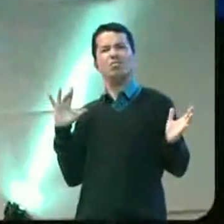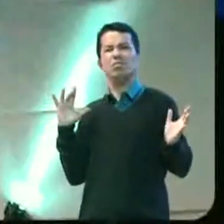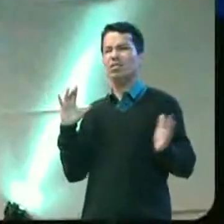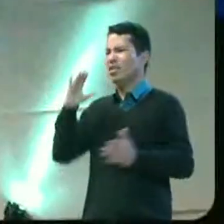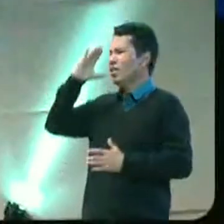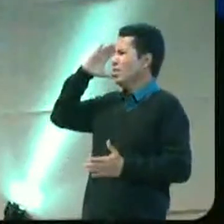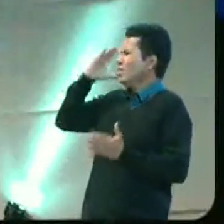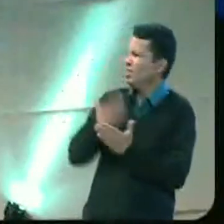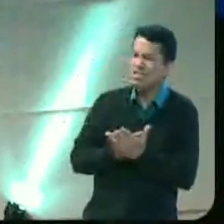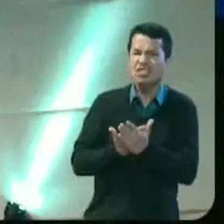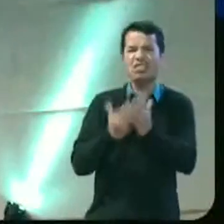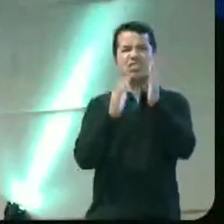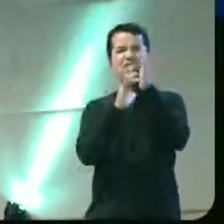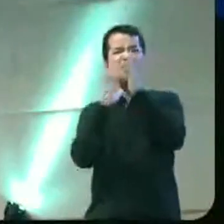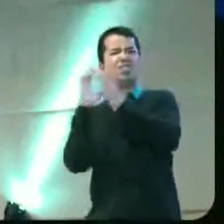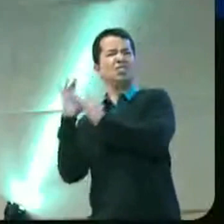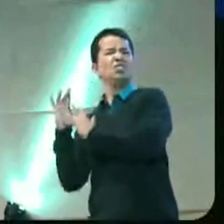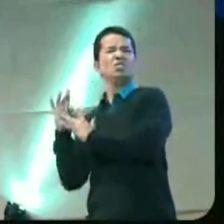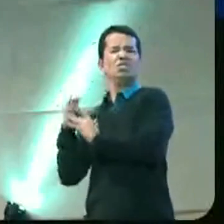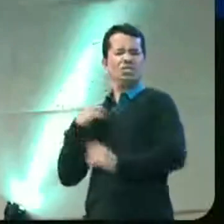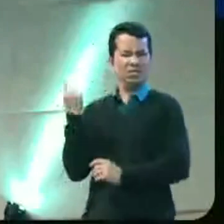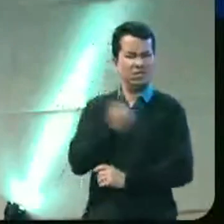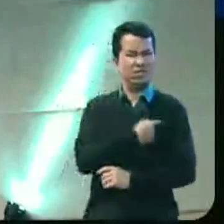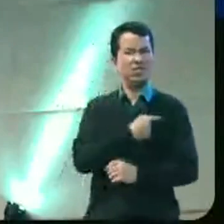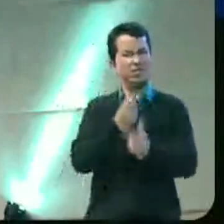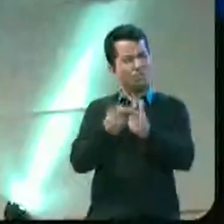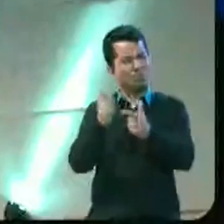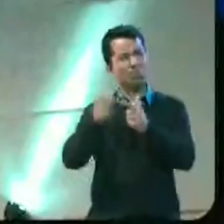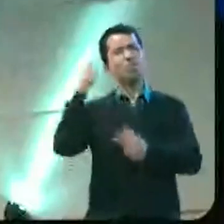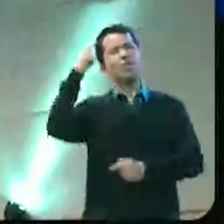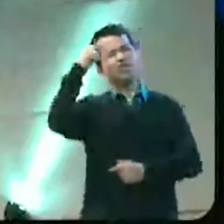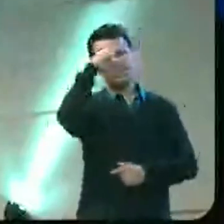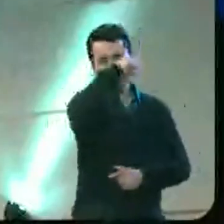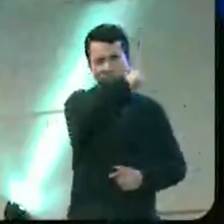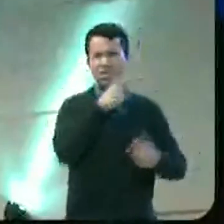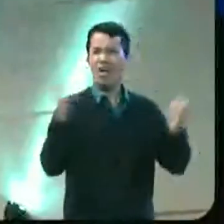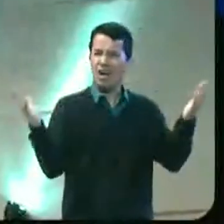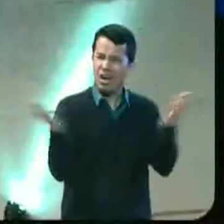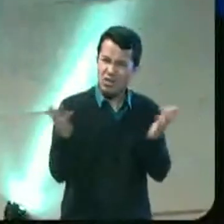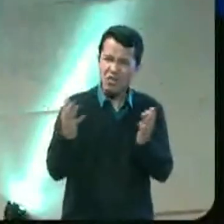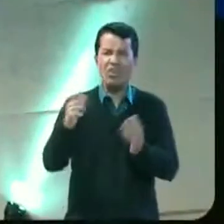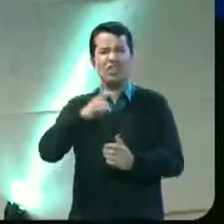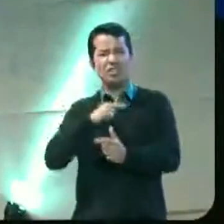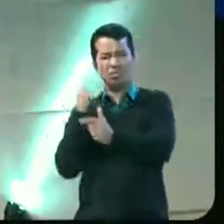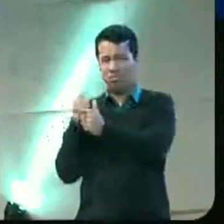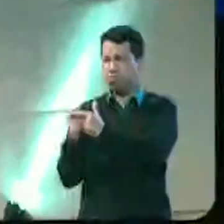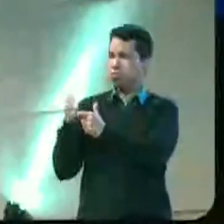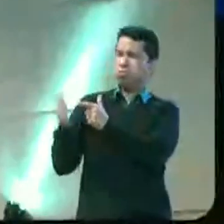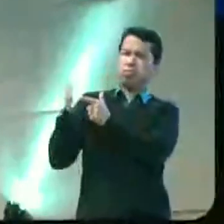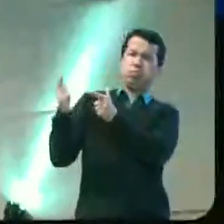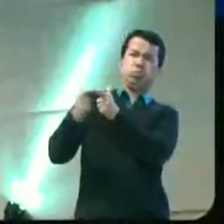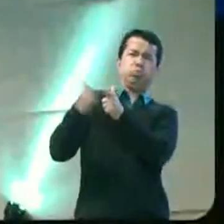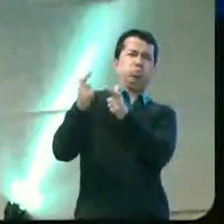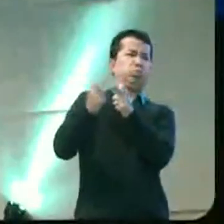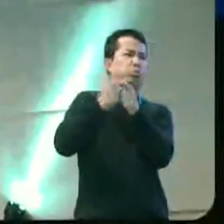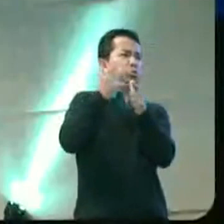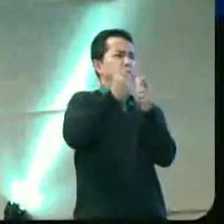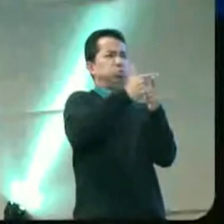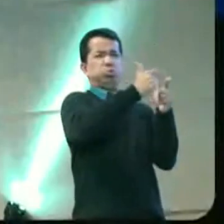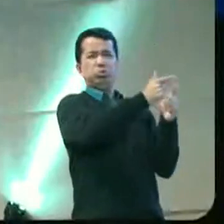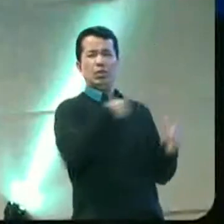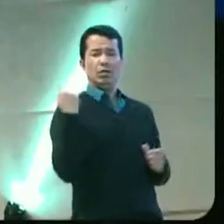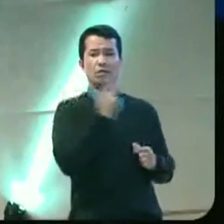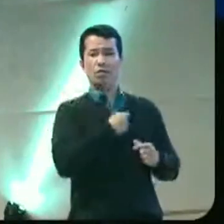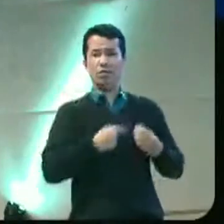momento. É nesse momento, são nesses momentos, quando as ondas acertam o nosso barco, quando nós tememos pela nossa